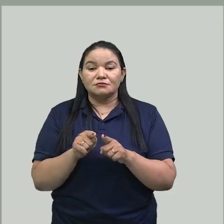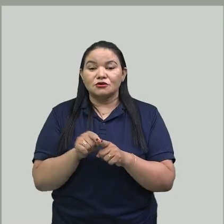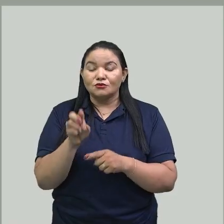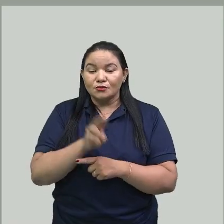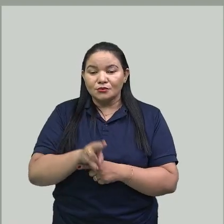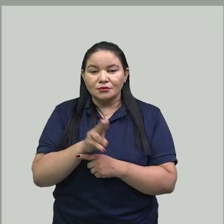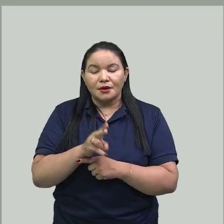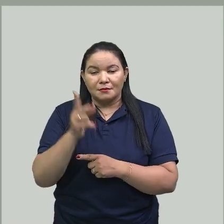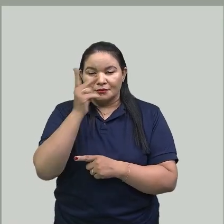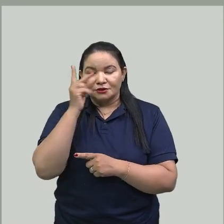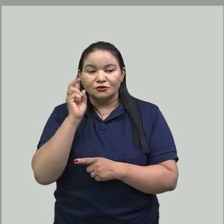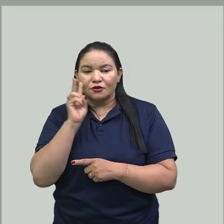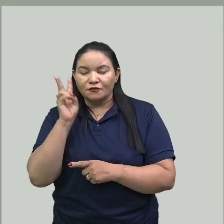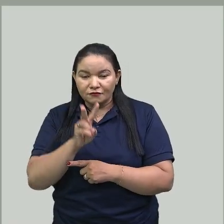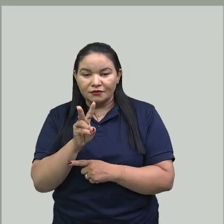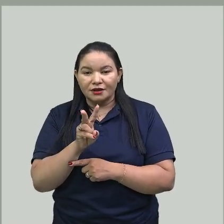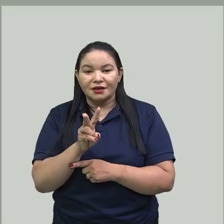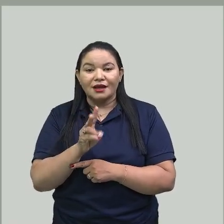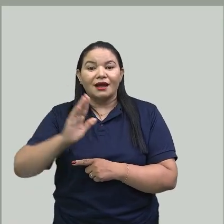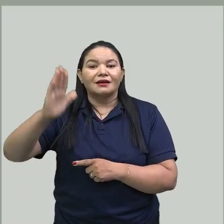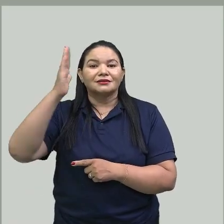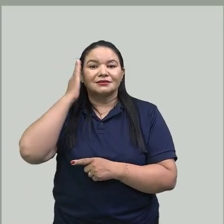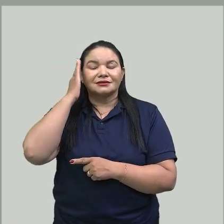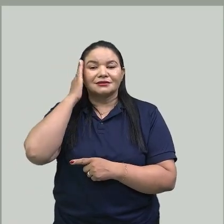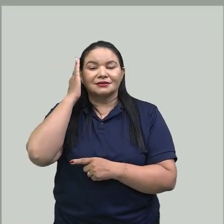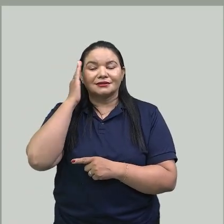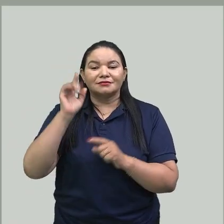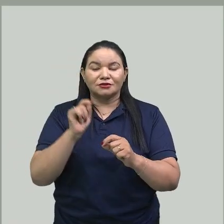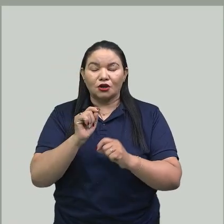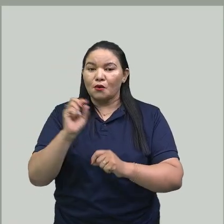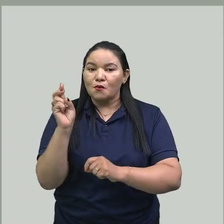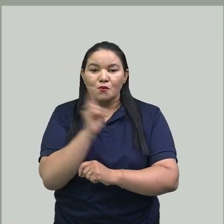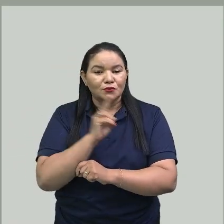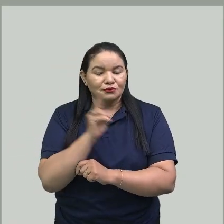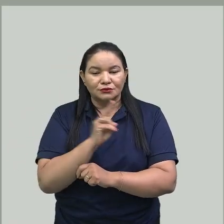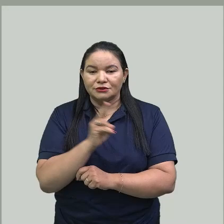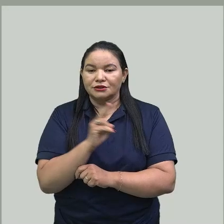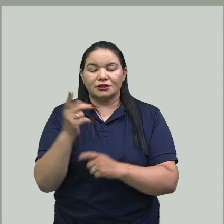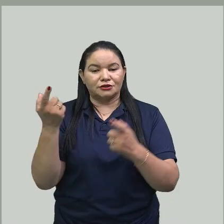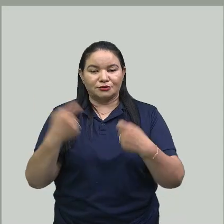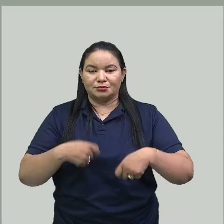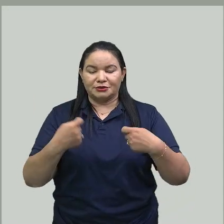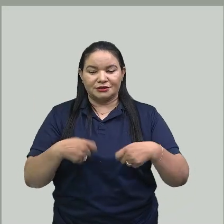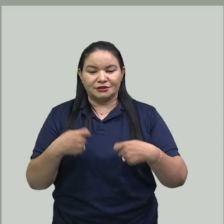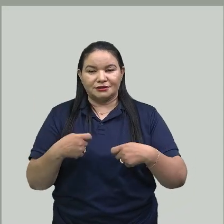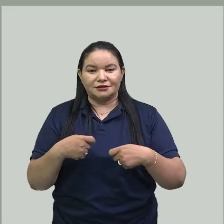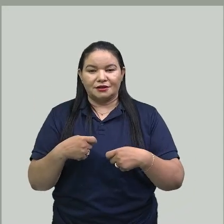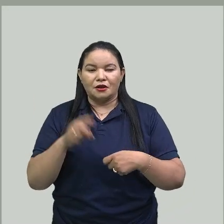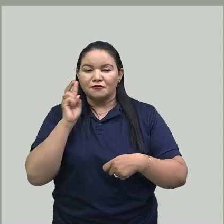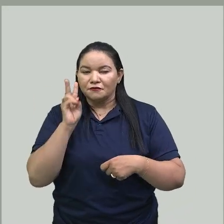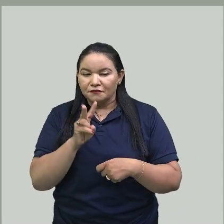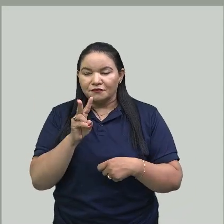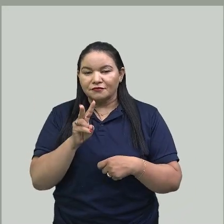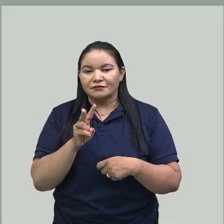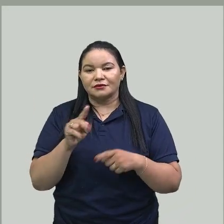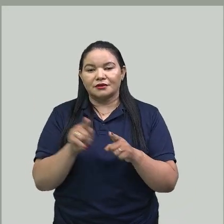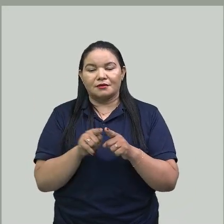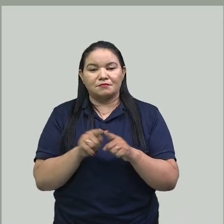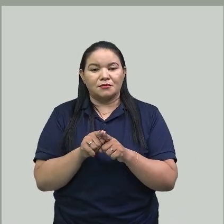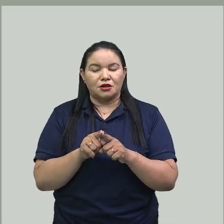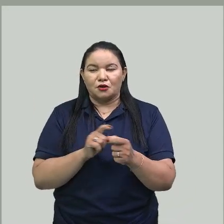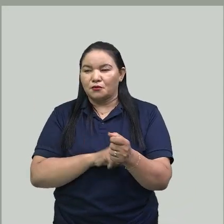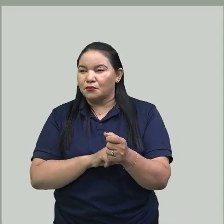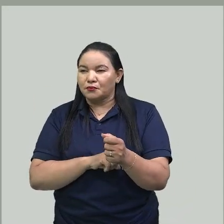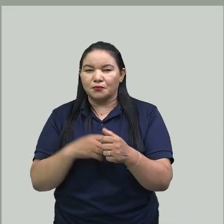para chamar a atenção, demonstrar uma coisa urgente que precisa ser tratada. Então, é comum que quando a gente tem alguma certa inquietação